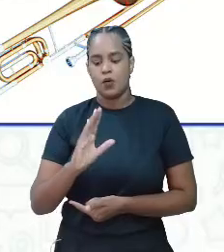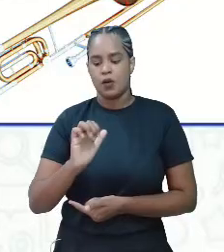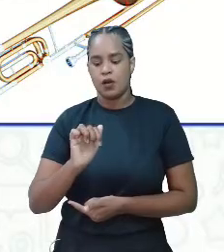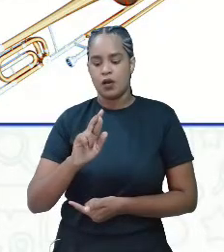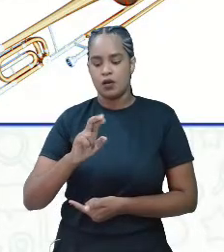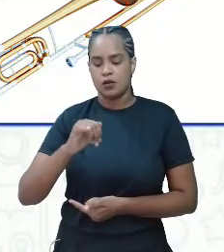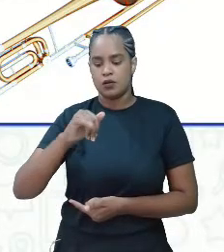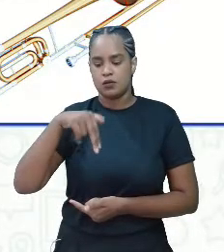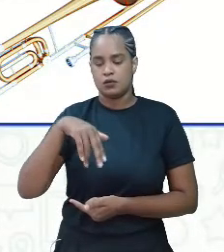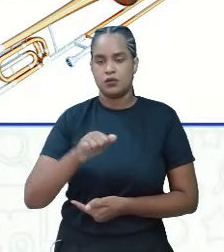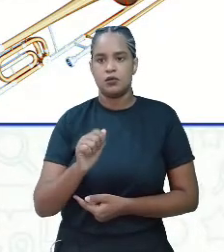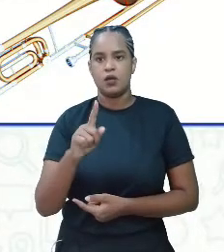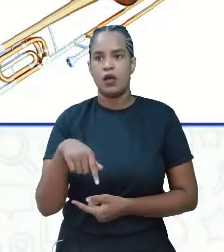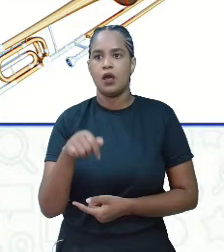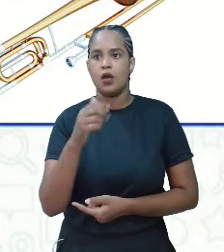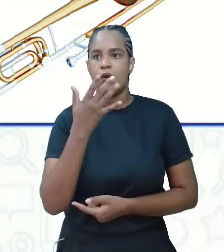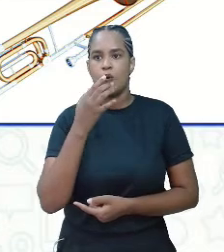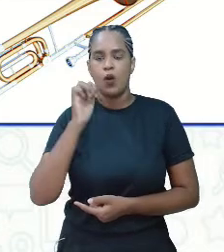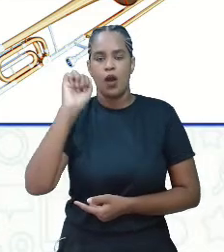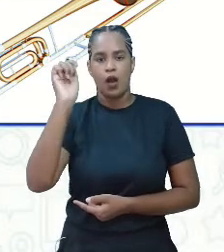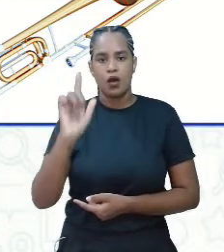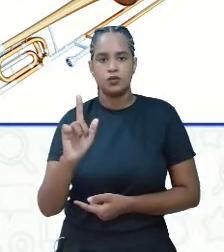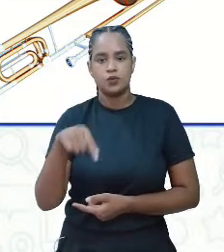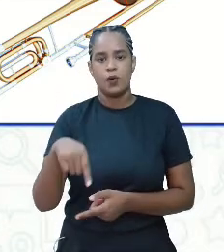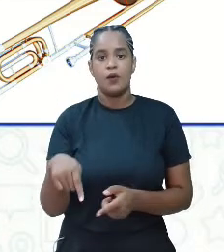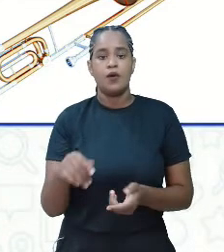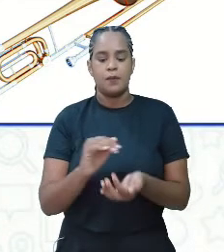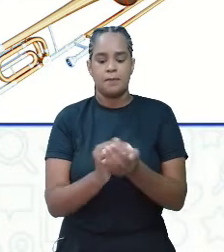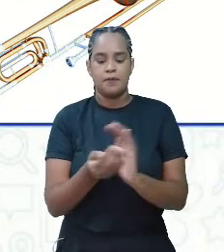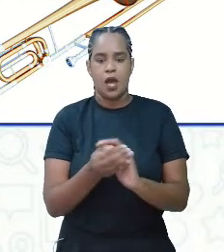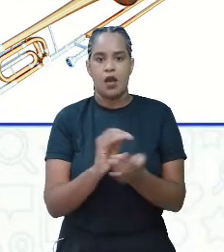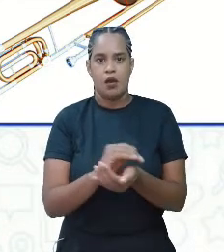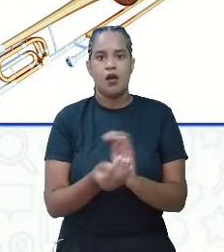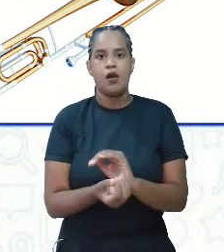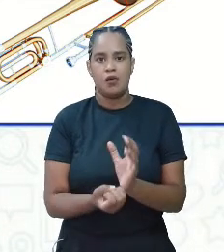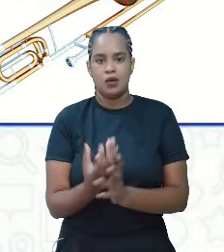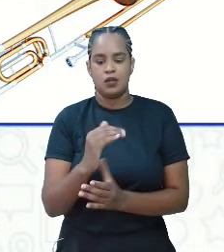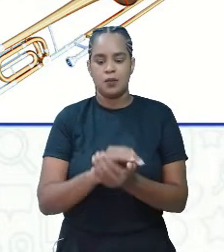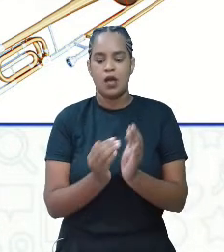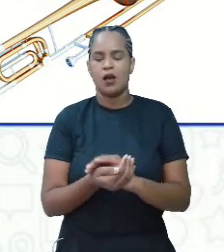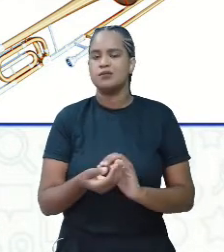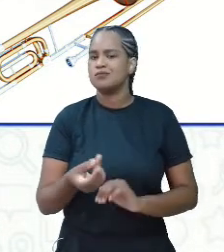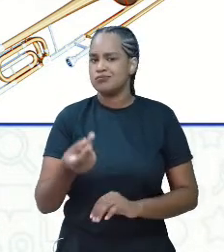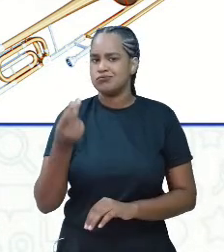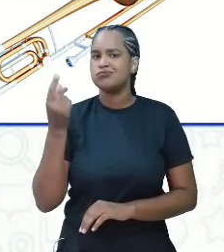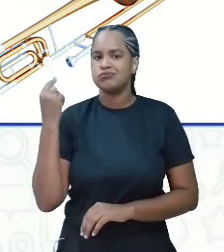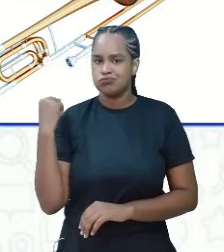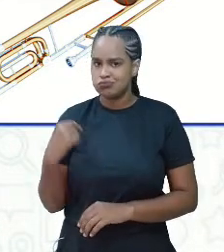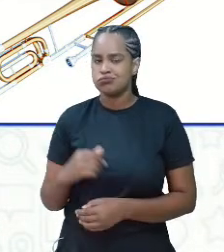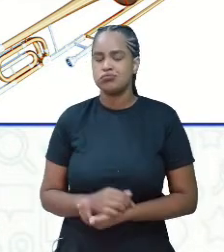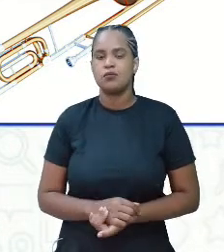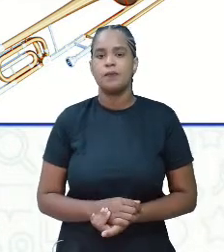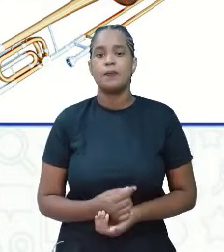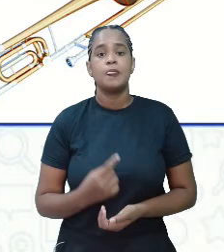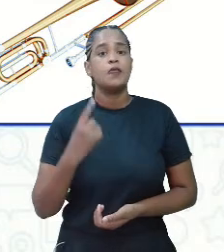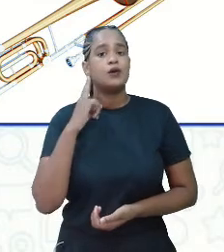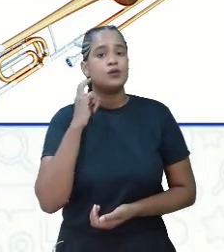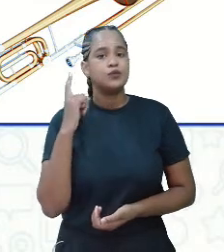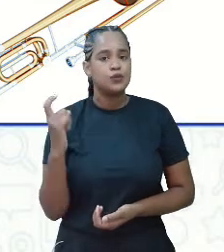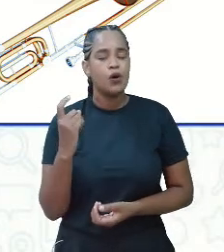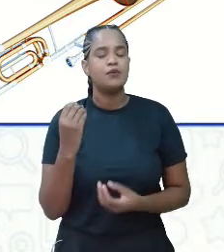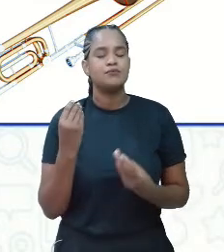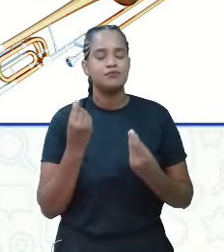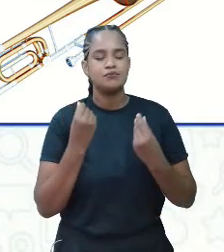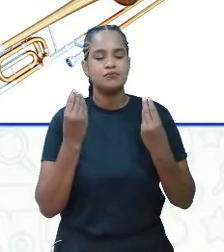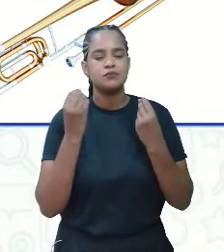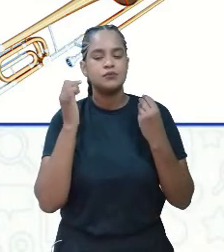esse instrumentozinho azul, ele é feito de barro, é um instrumento mais primitivo, né? E o som dele é bem